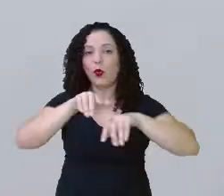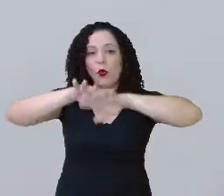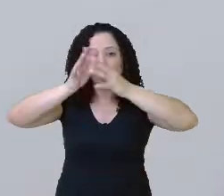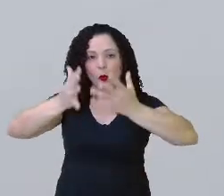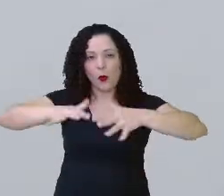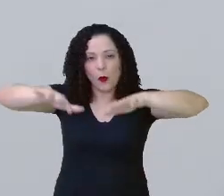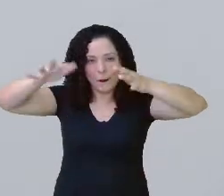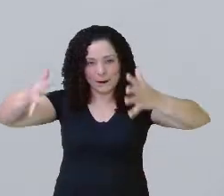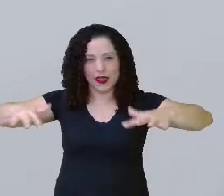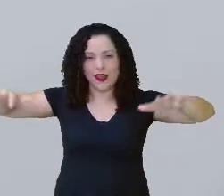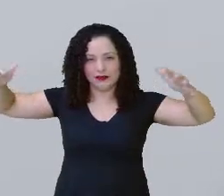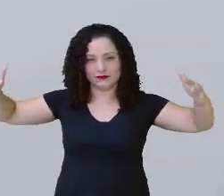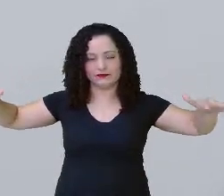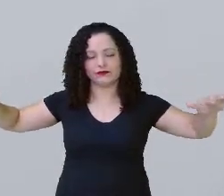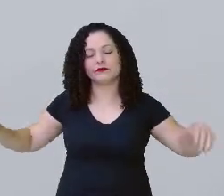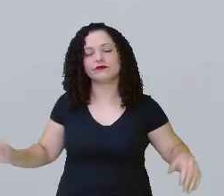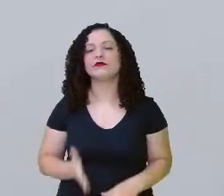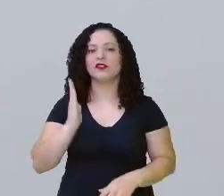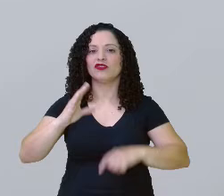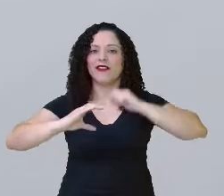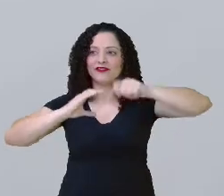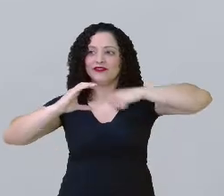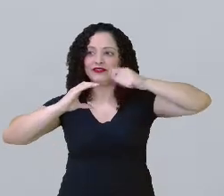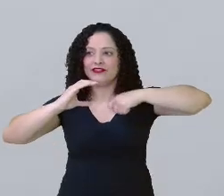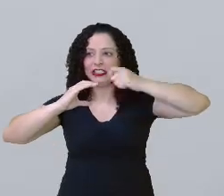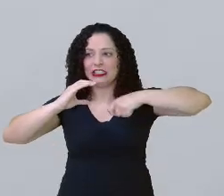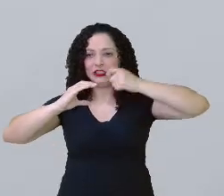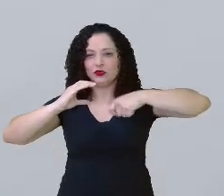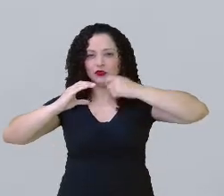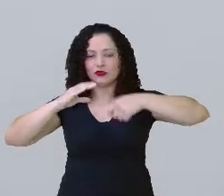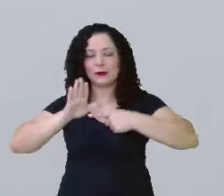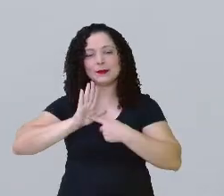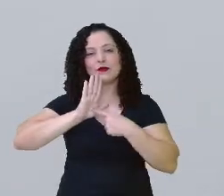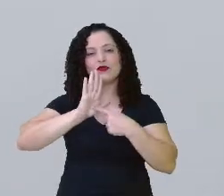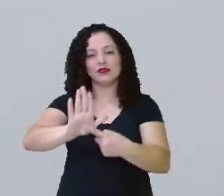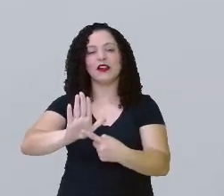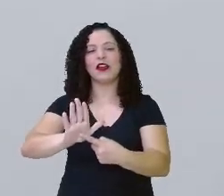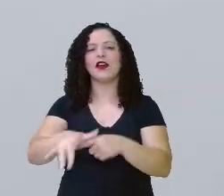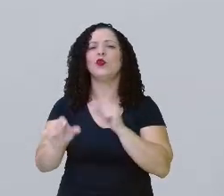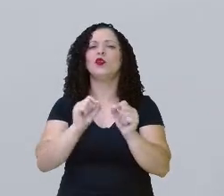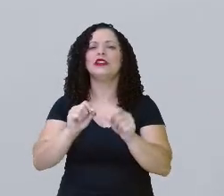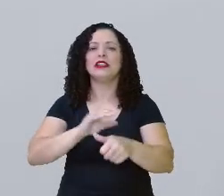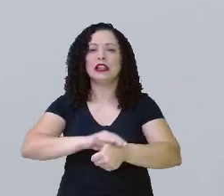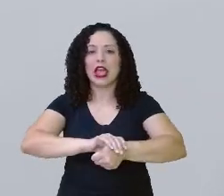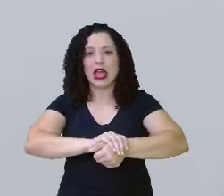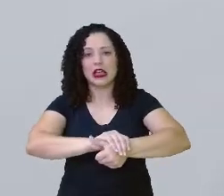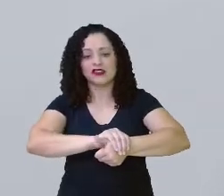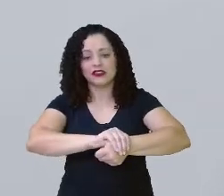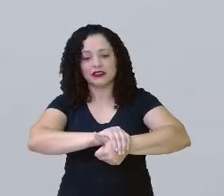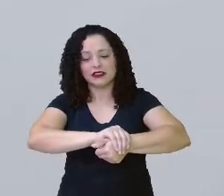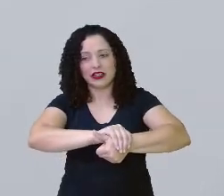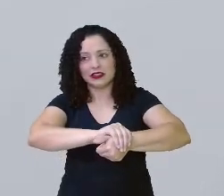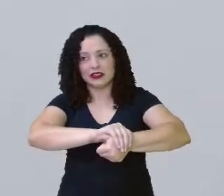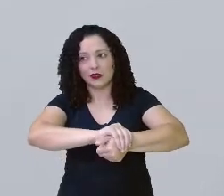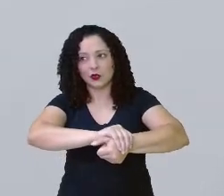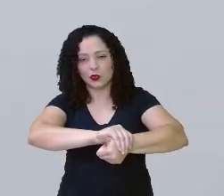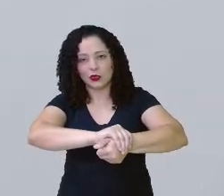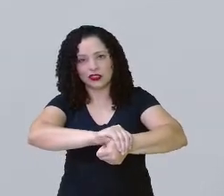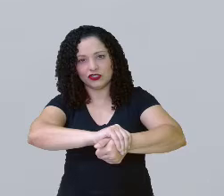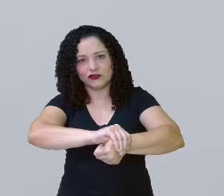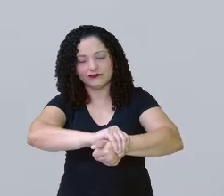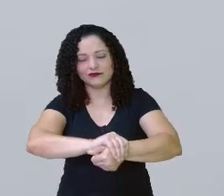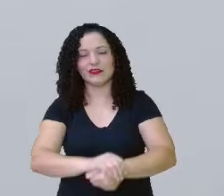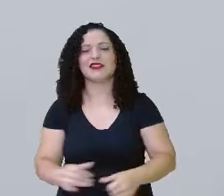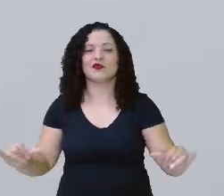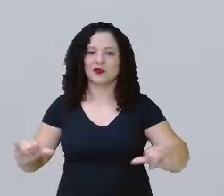mostrei alguns vídeos, vocês estão vendo aqui, ó, eu mostrei alguns vídeos onde as tartarugas marinhas sofrem com a questão